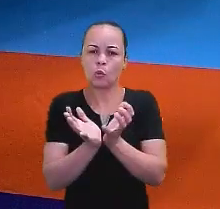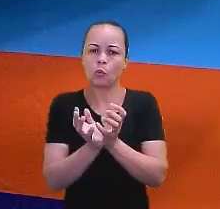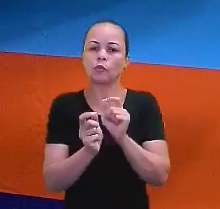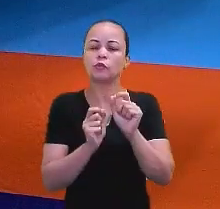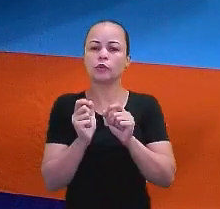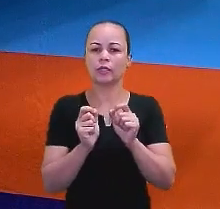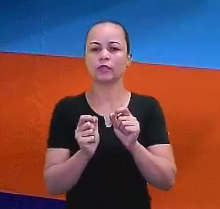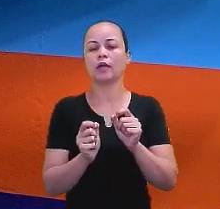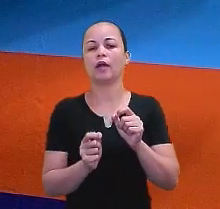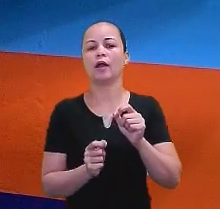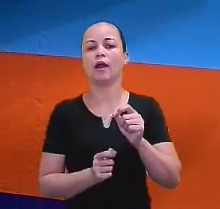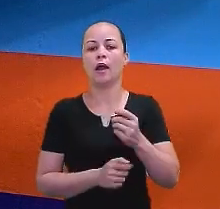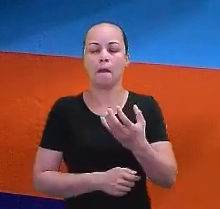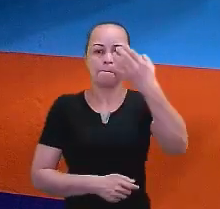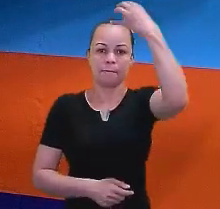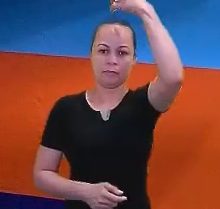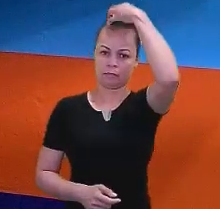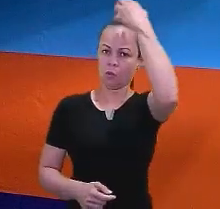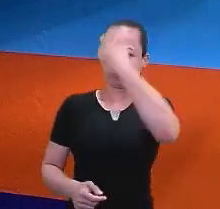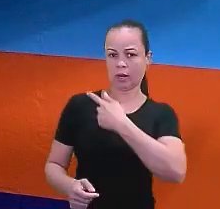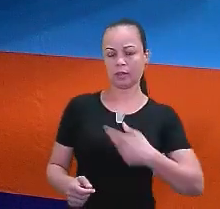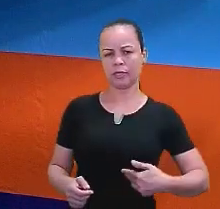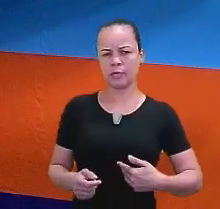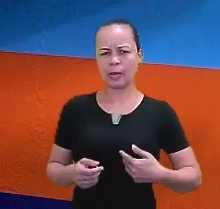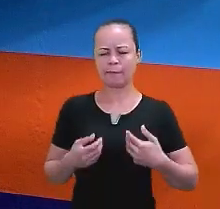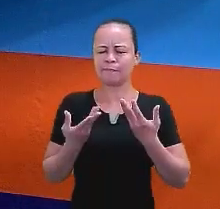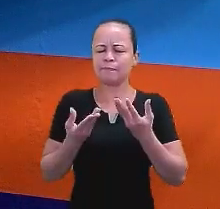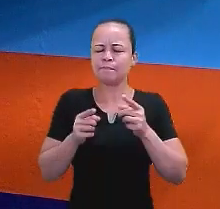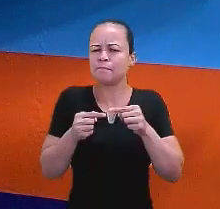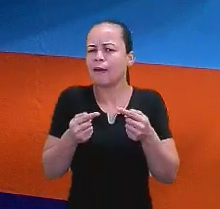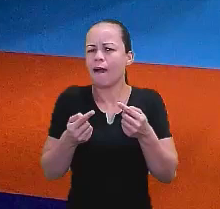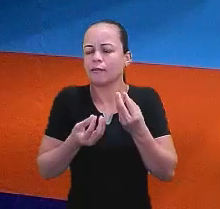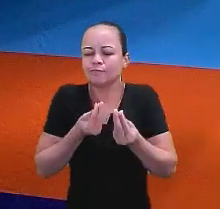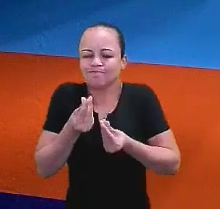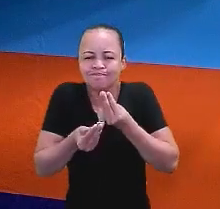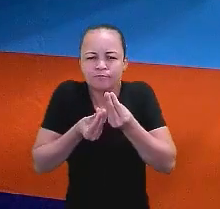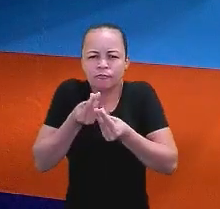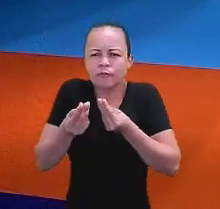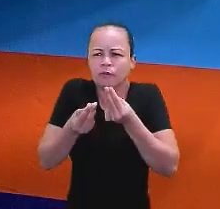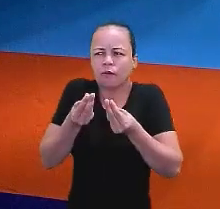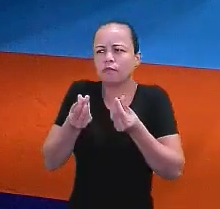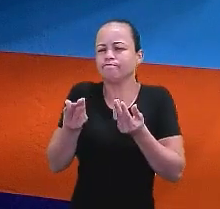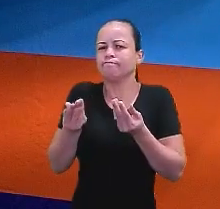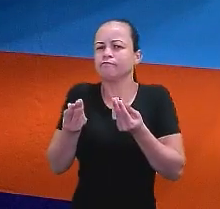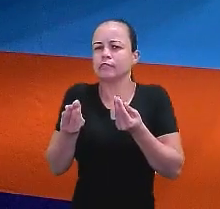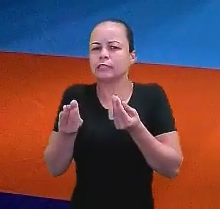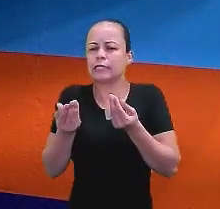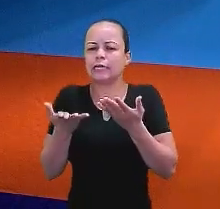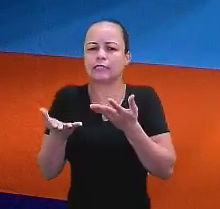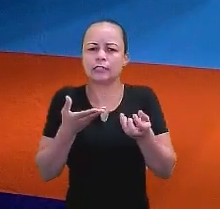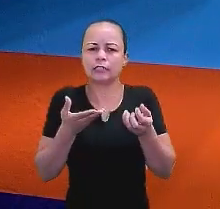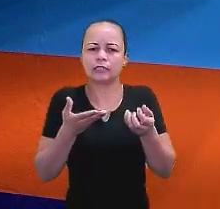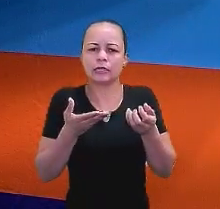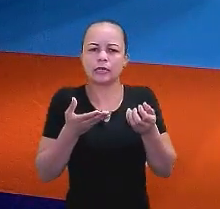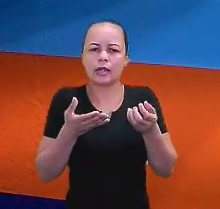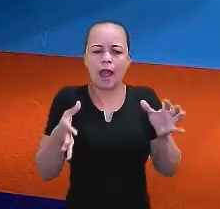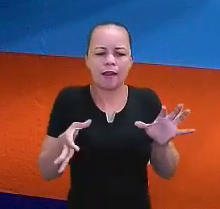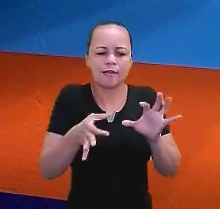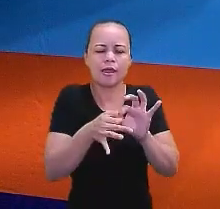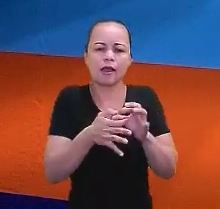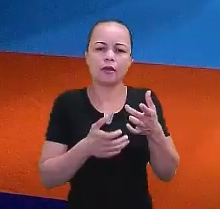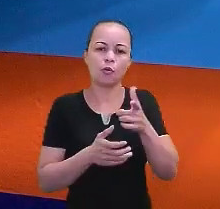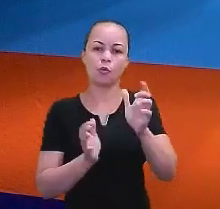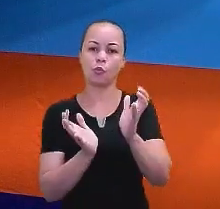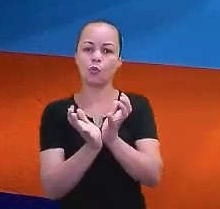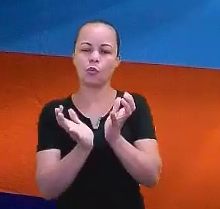Mas, insatisfeito e aliado a outros grupos políticos, vai e toma